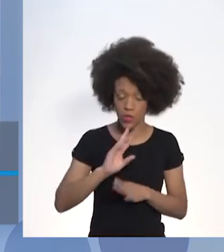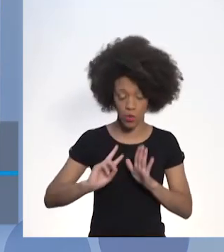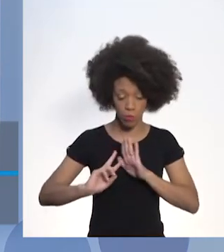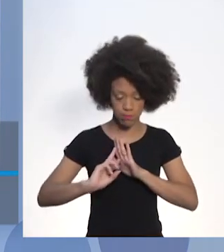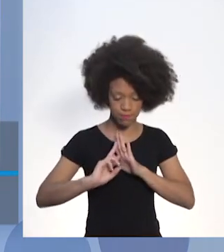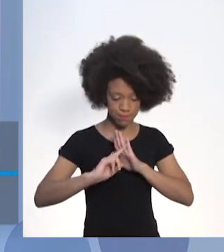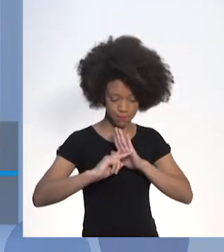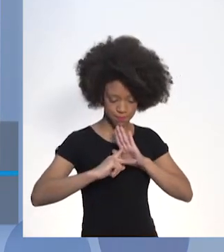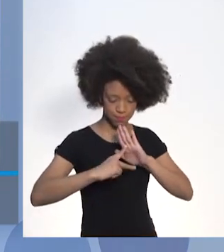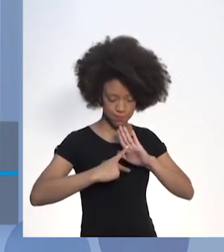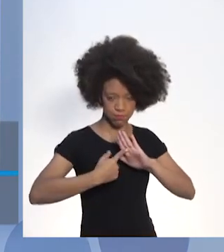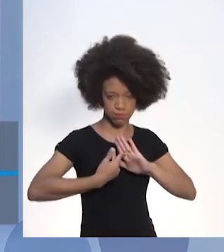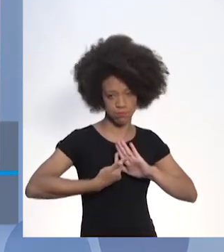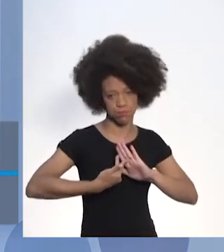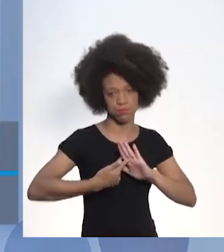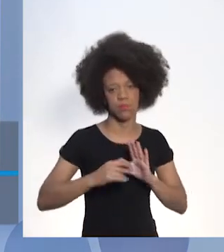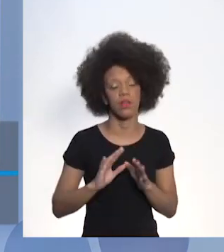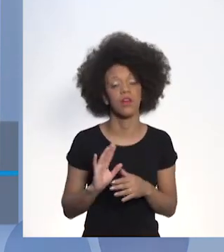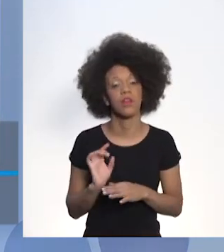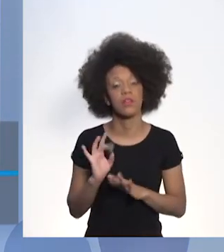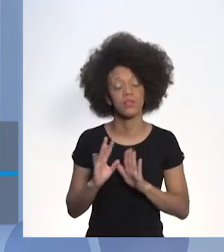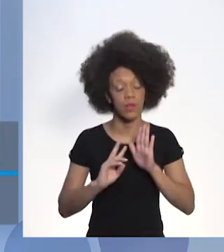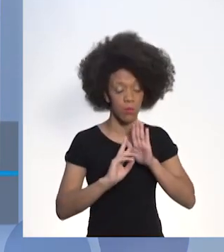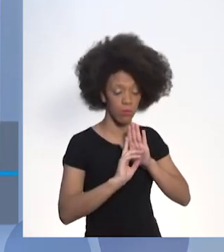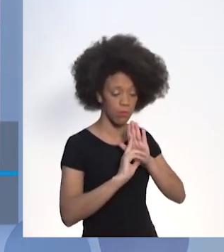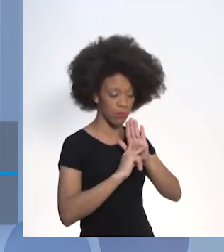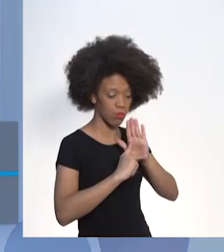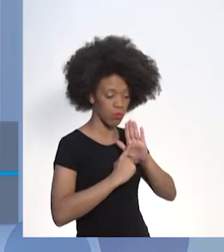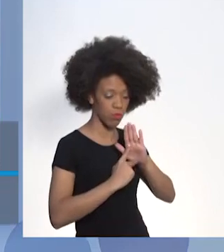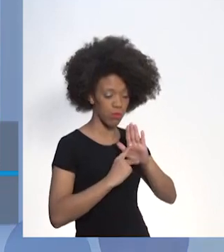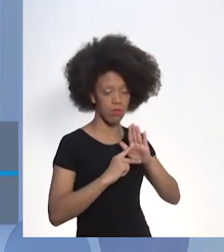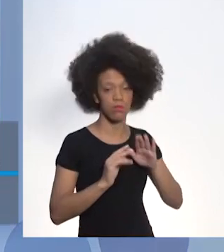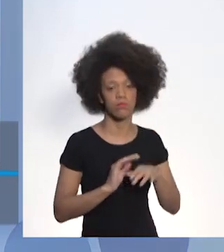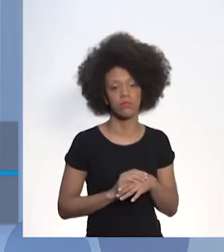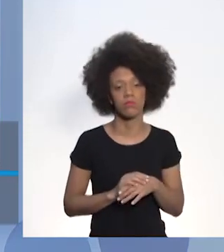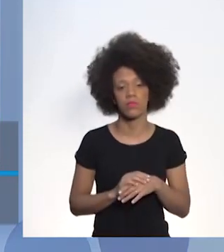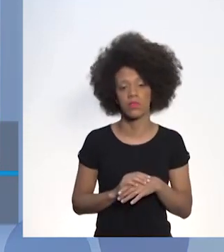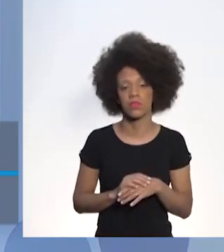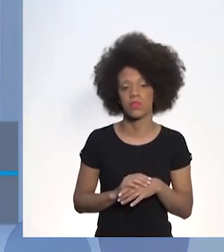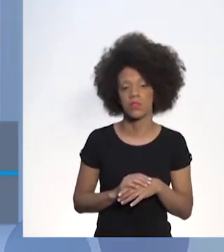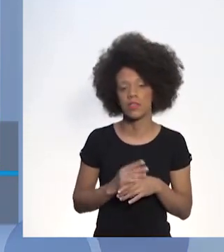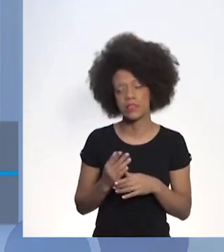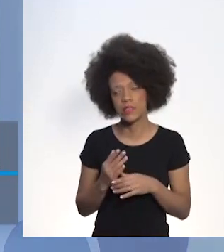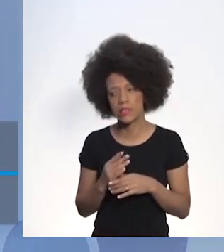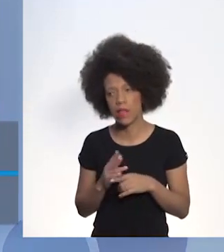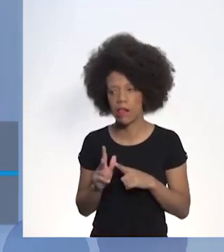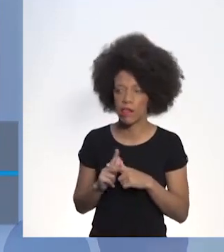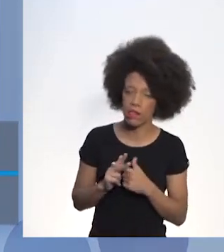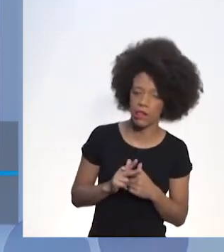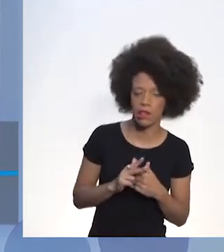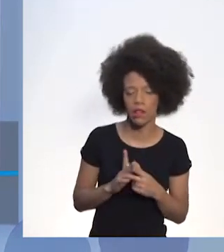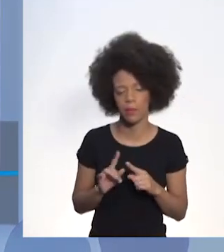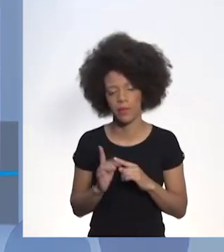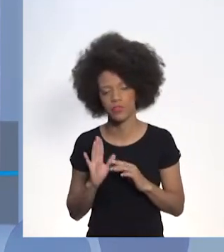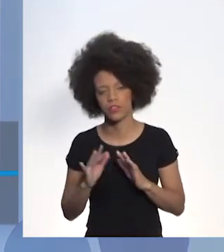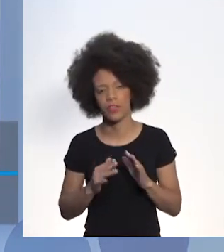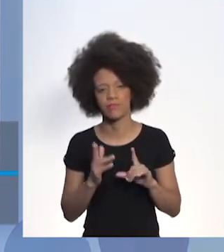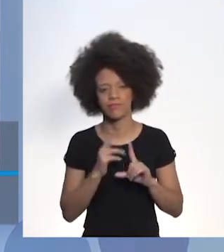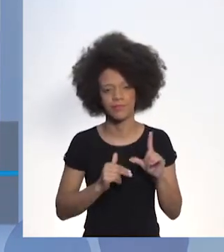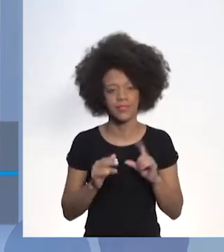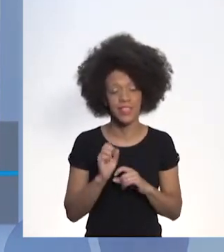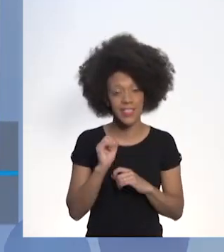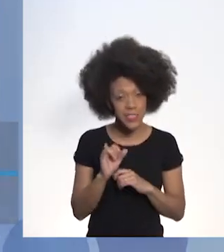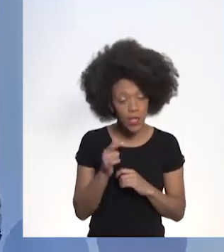ó. Se a gente pegar essa medida aqui, ó, em volta, tá tudo tortinho, mas eu já tinha desenhado certinho. Então, se eu pudesse quebrar